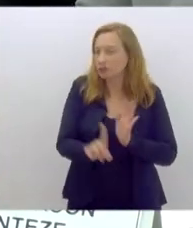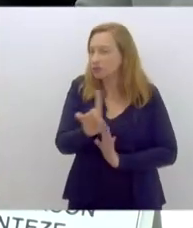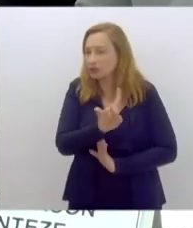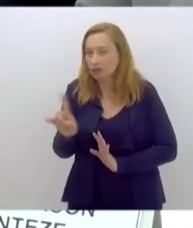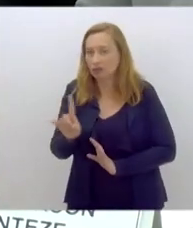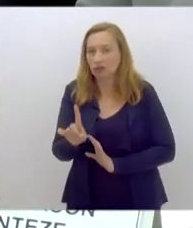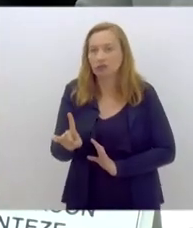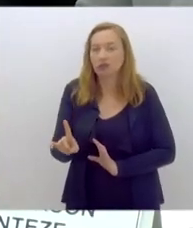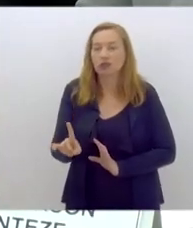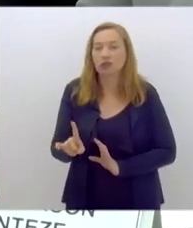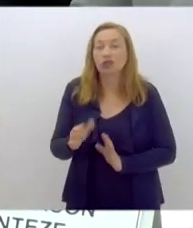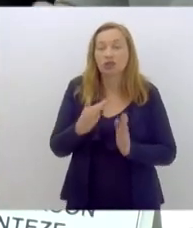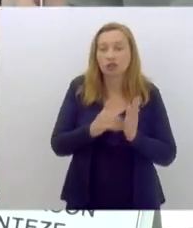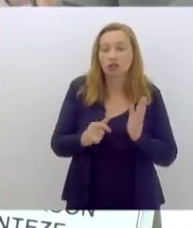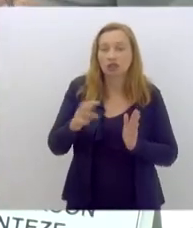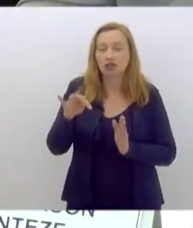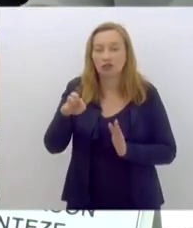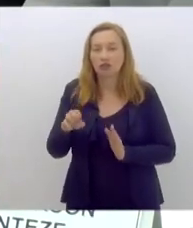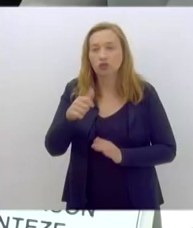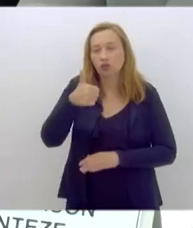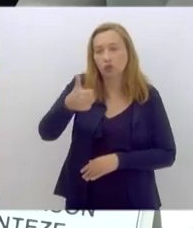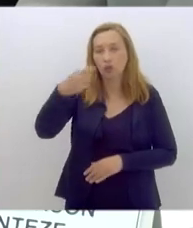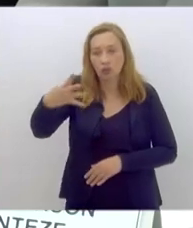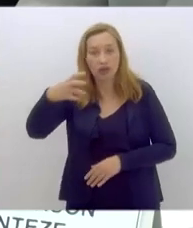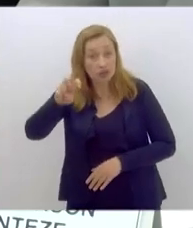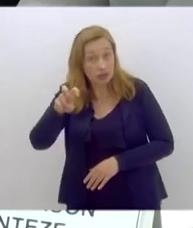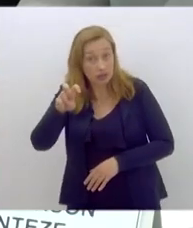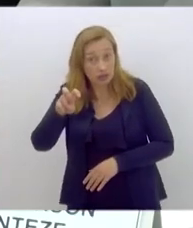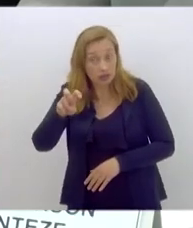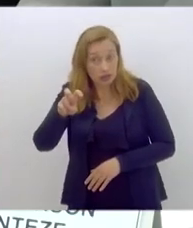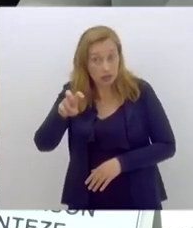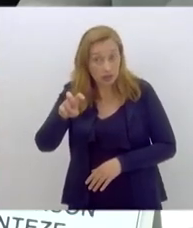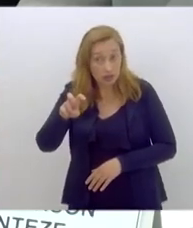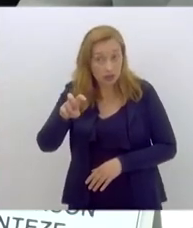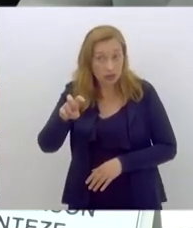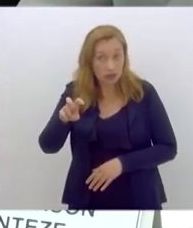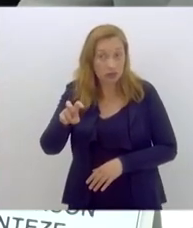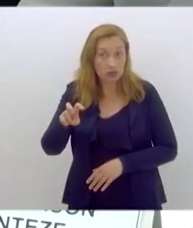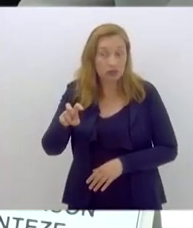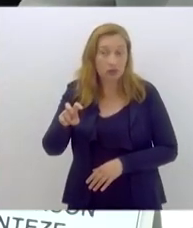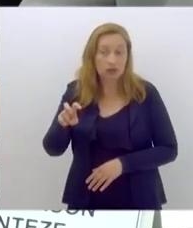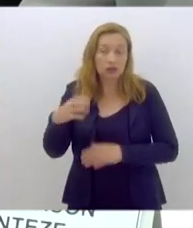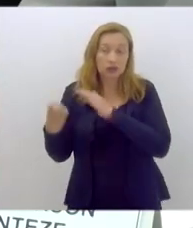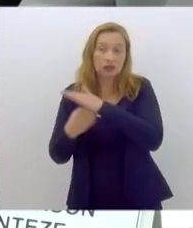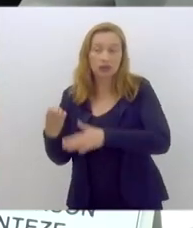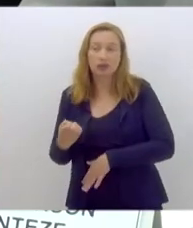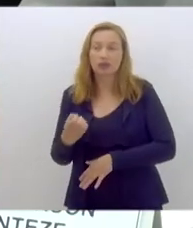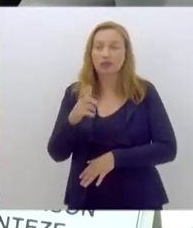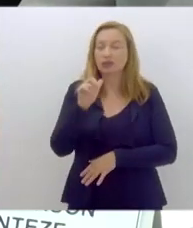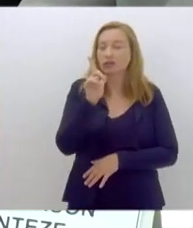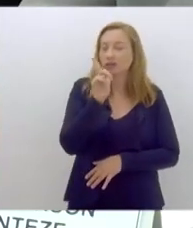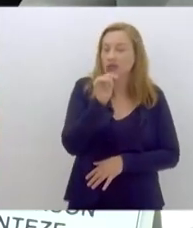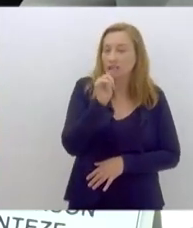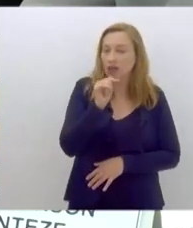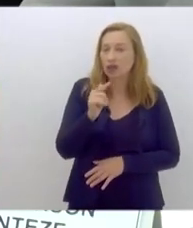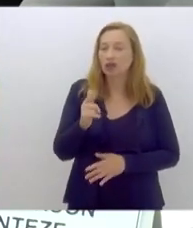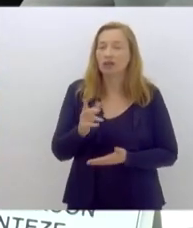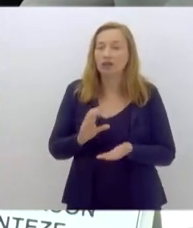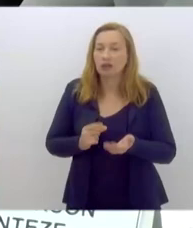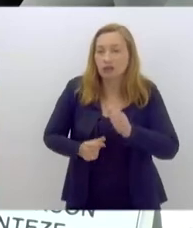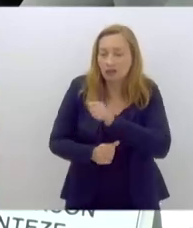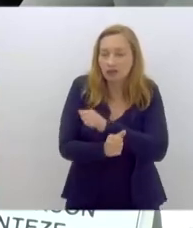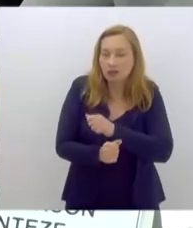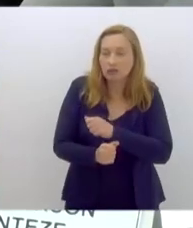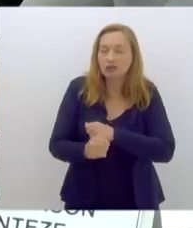não tem se eu tiro a fonte 145 que é uma fonte extraordinária da dos recursos da Cedae que tinham como objetivo investimentos especialmente